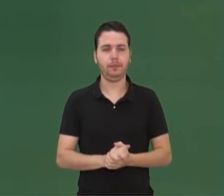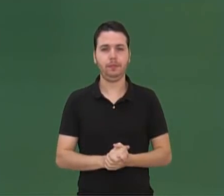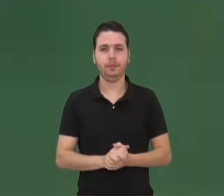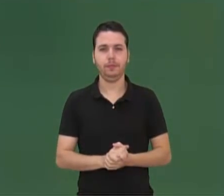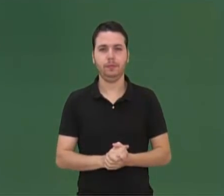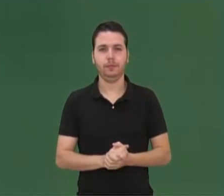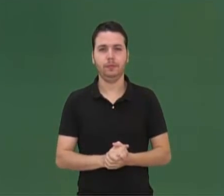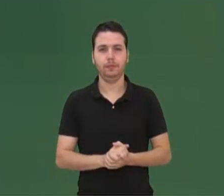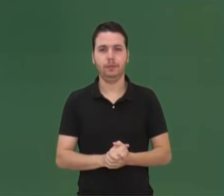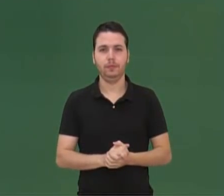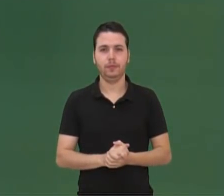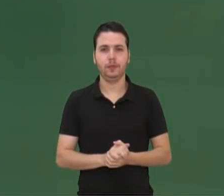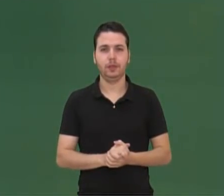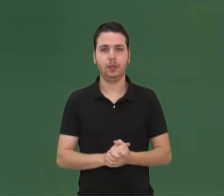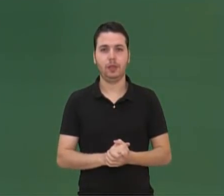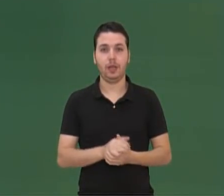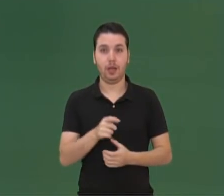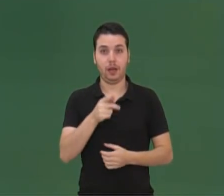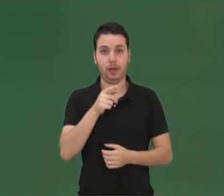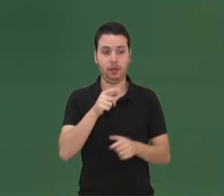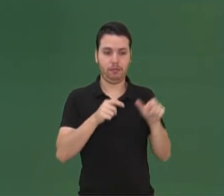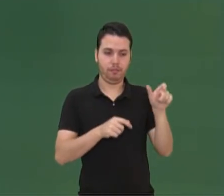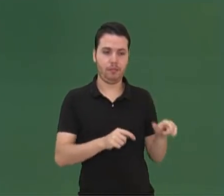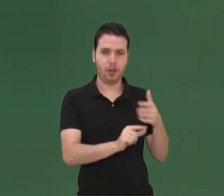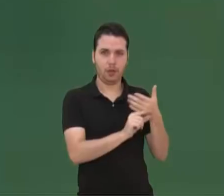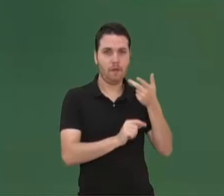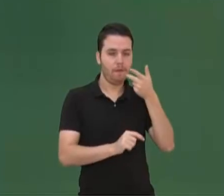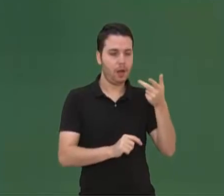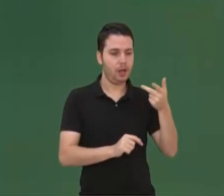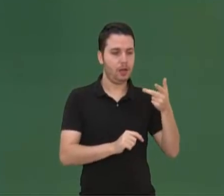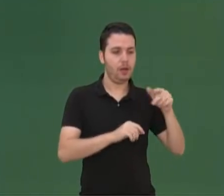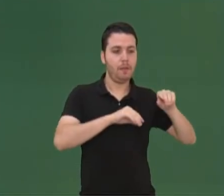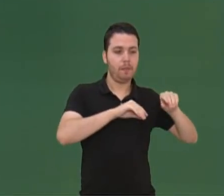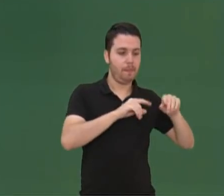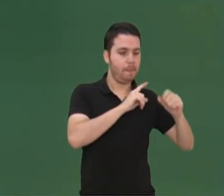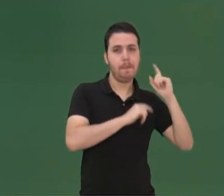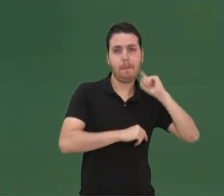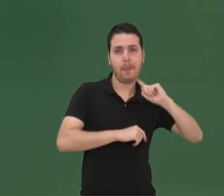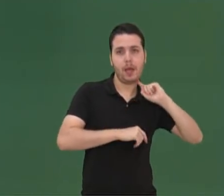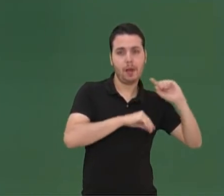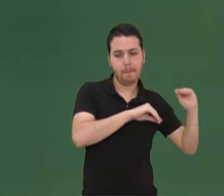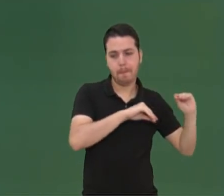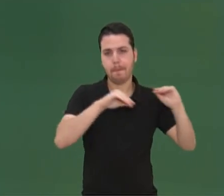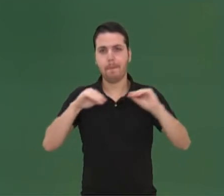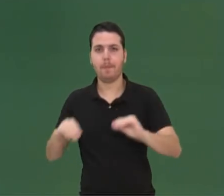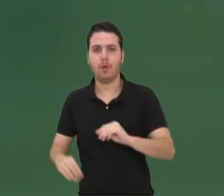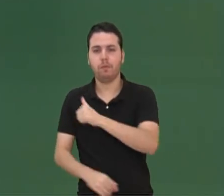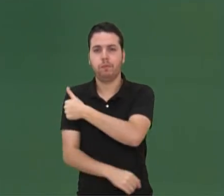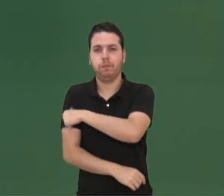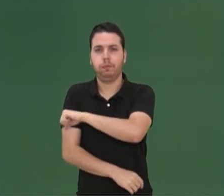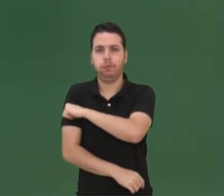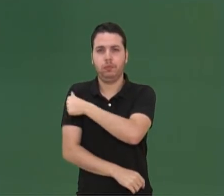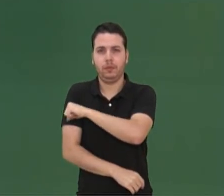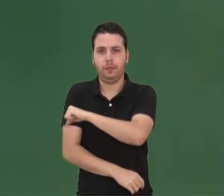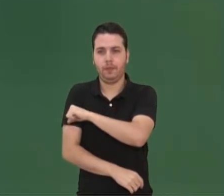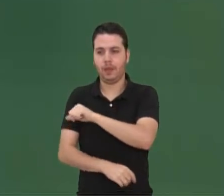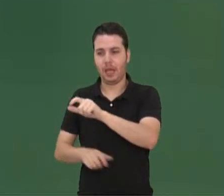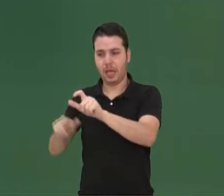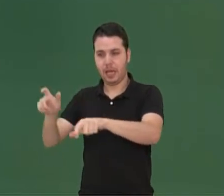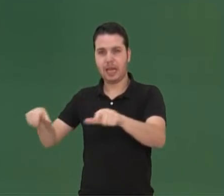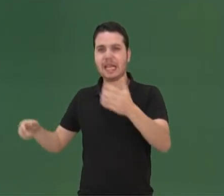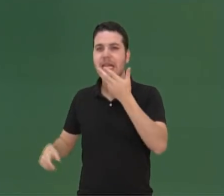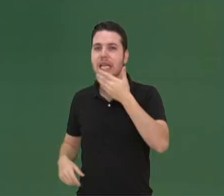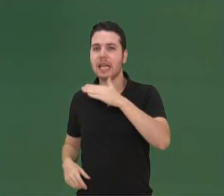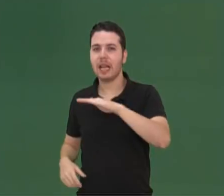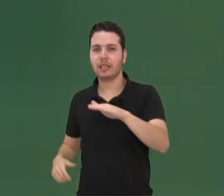essa parte que ele sai de Minas, vai para o Rio, Rio de Janeiro, e as pessoas, os meninos do Rio de